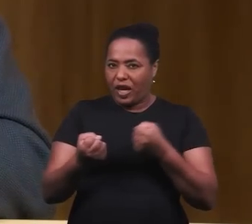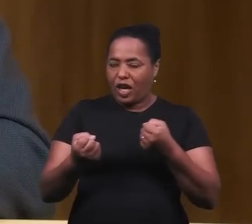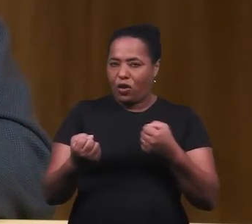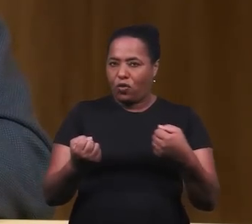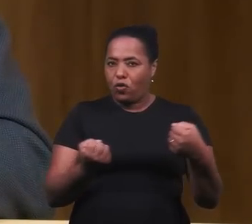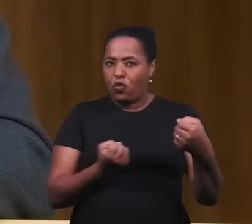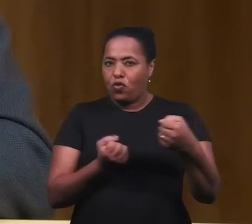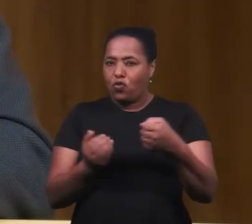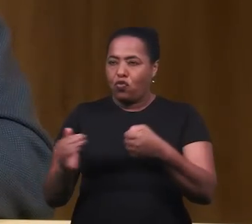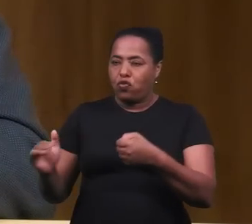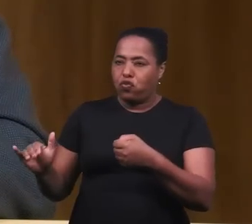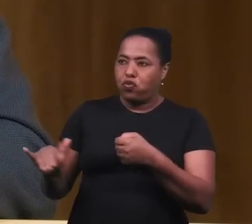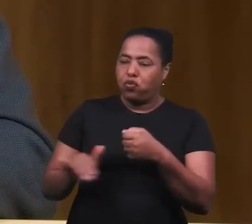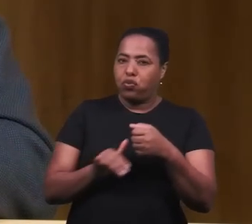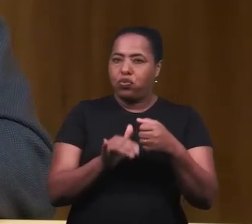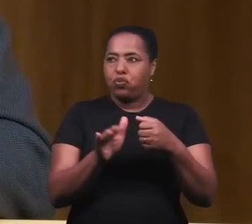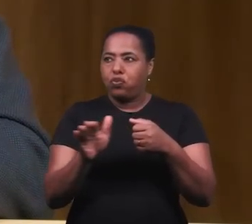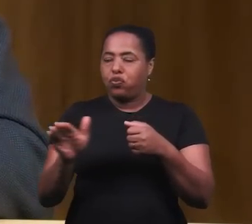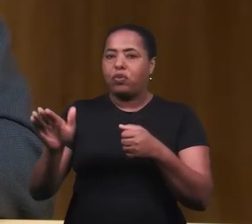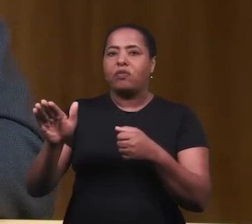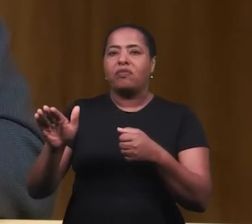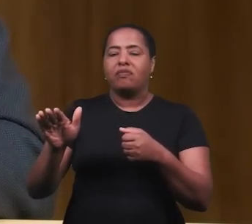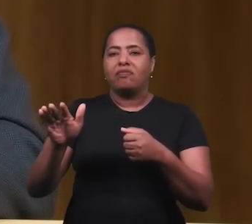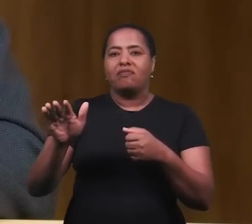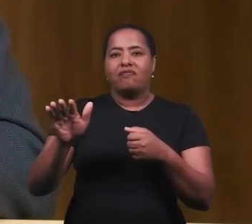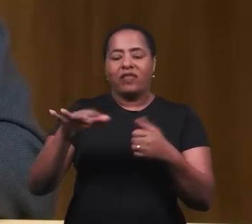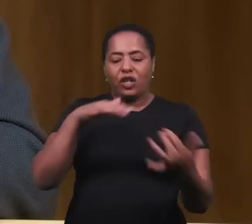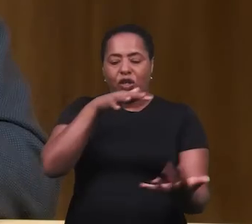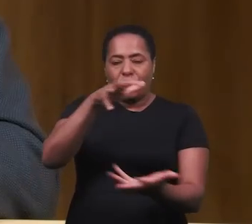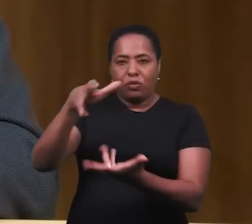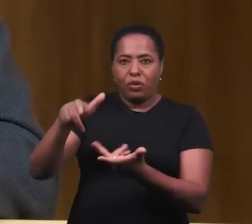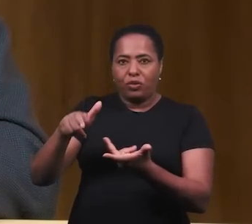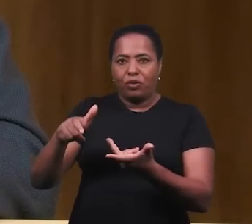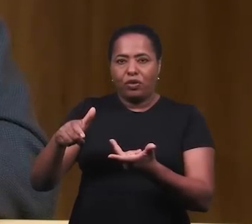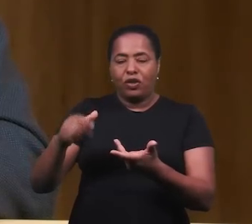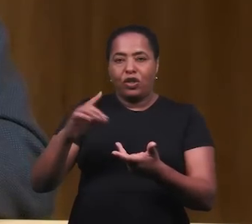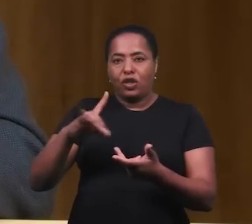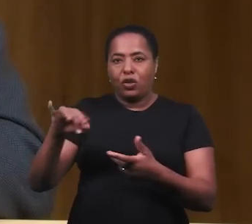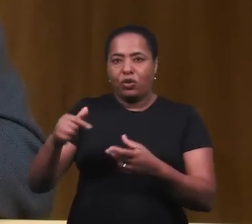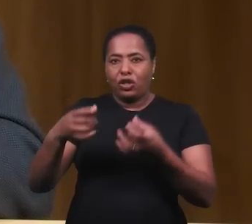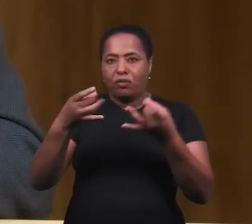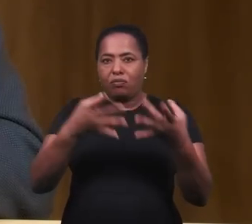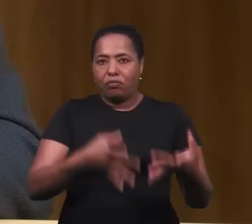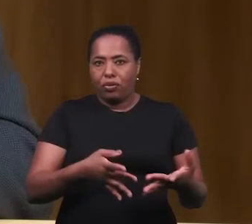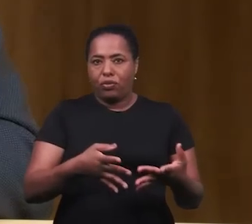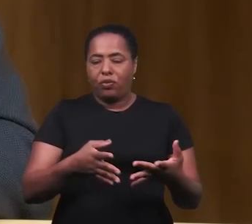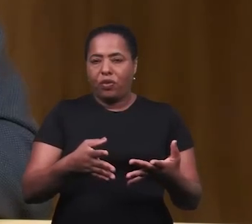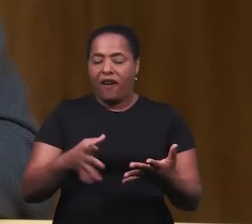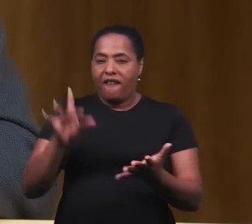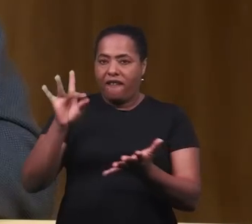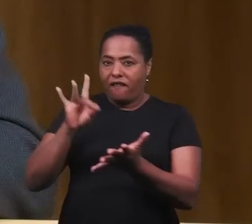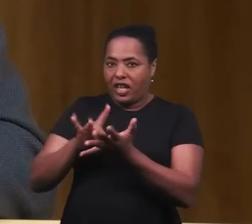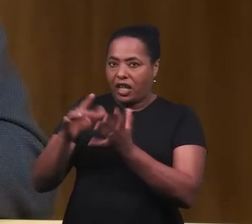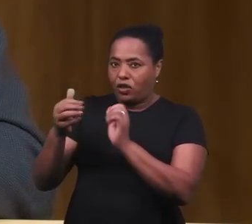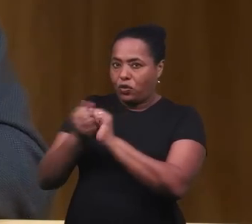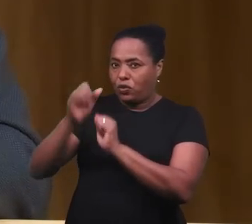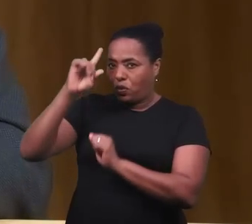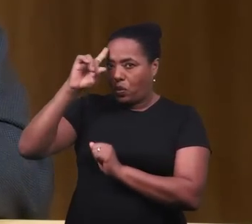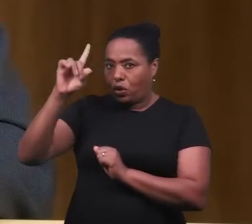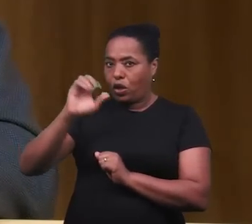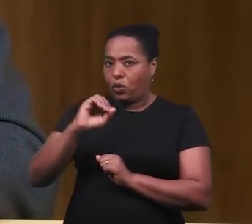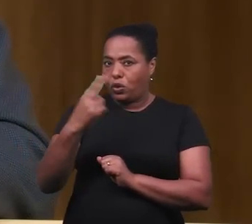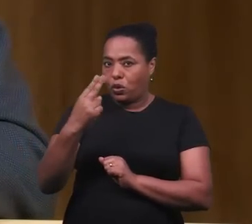que viaja no tempo e que um dia vai nos deixar para uma eternidade com Deus ou uma eternidade